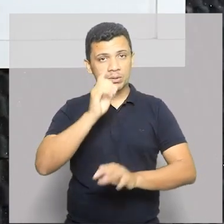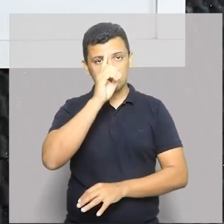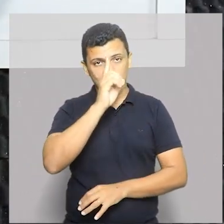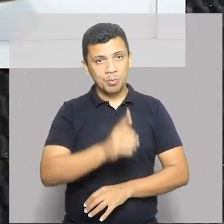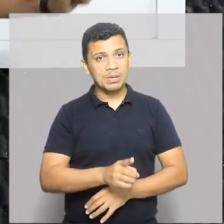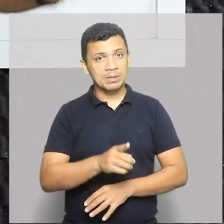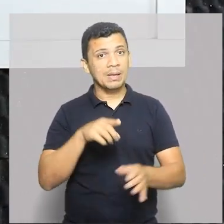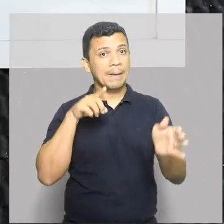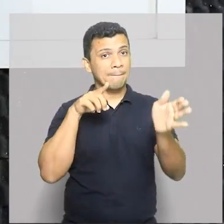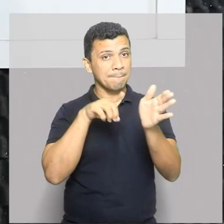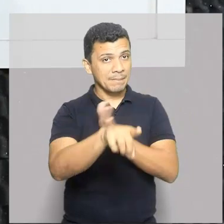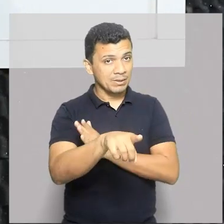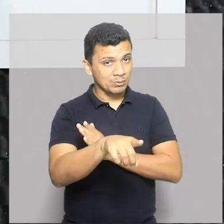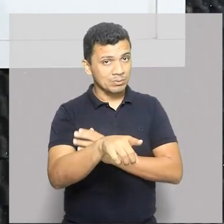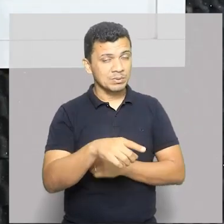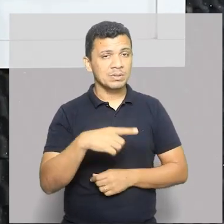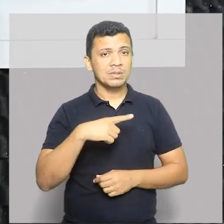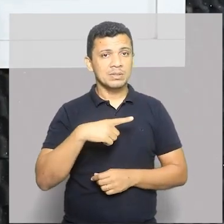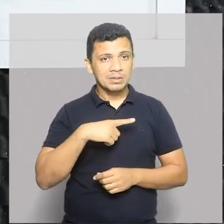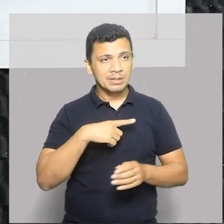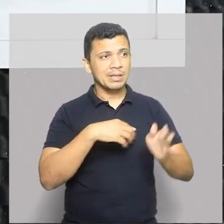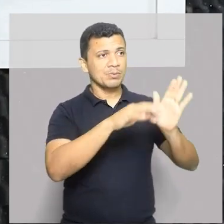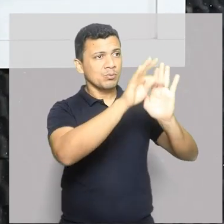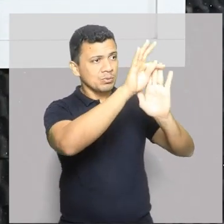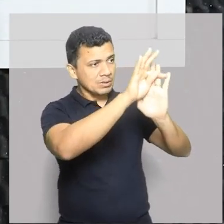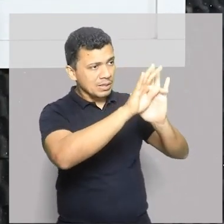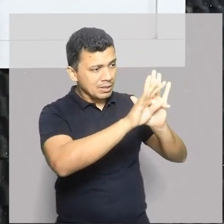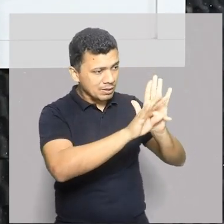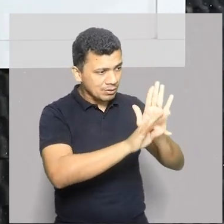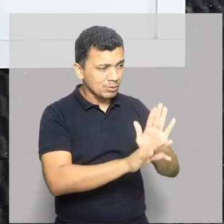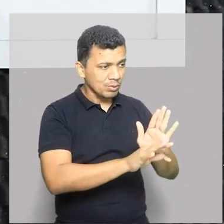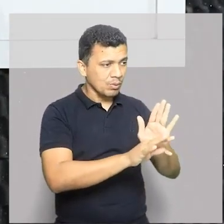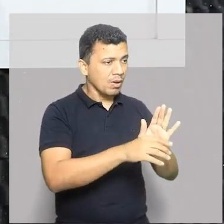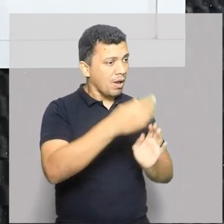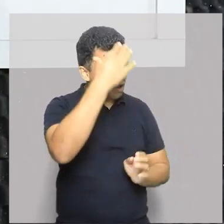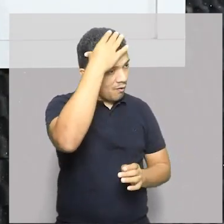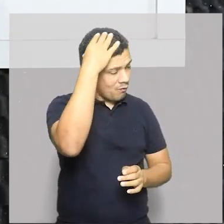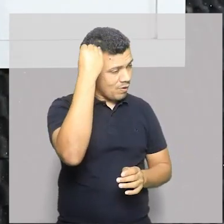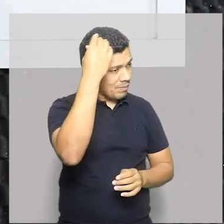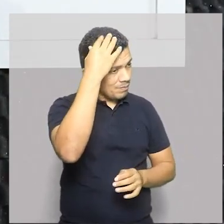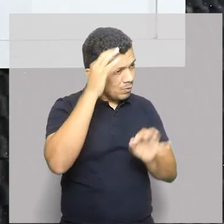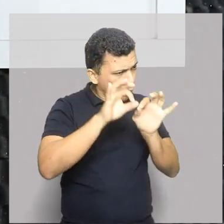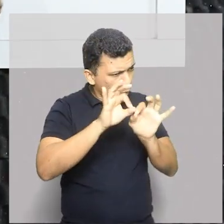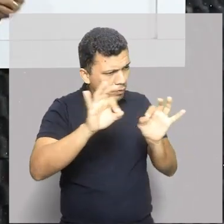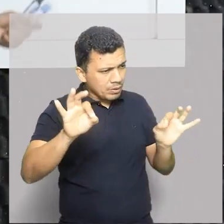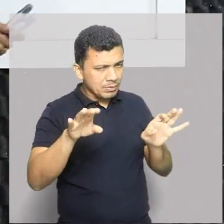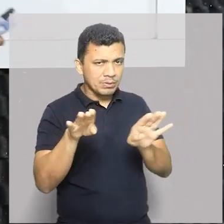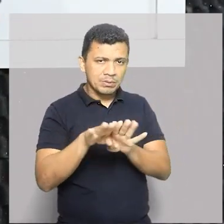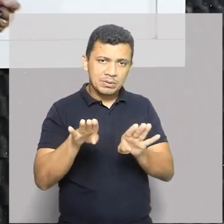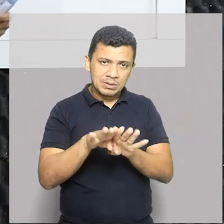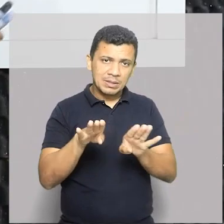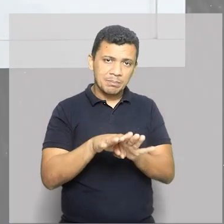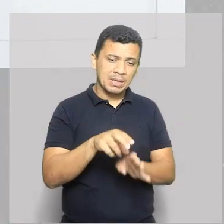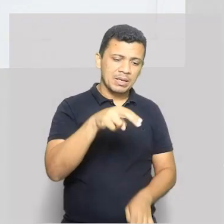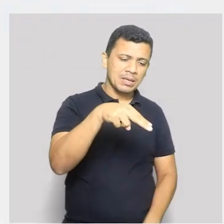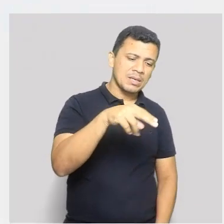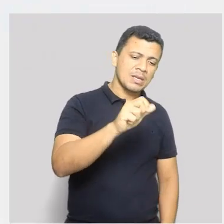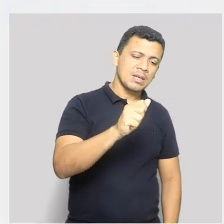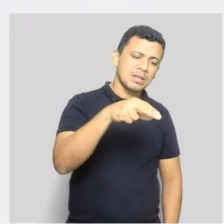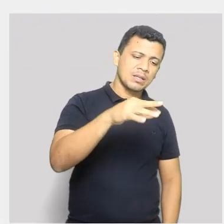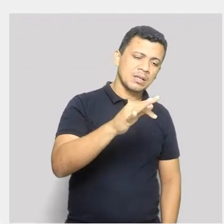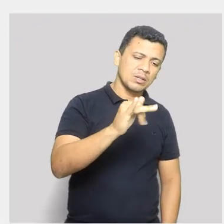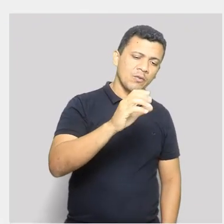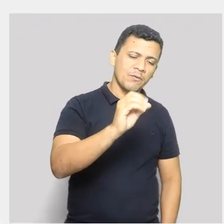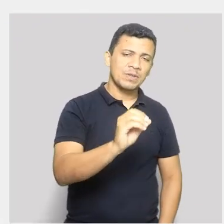nossa pergunta geral. Tinha um texto falando sobre o fio de cabelo e um texto falando sobre nanofio. Aí agora a gente tem a nossa